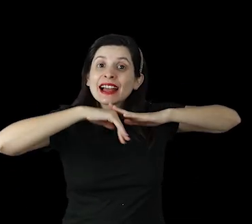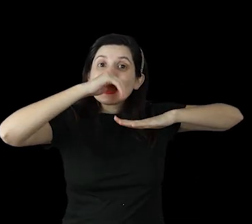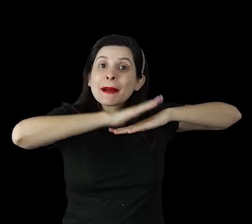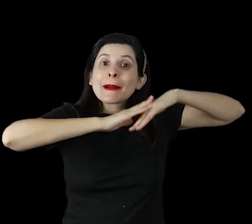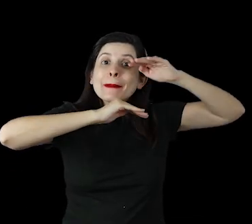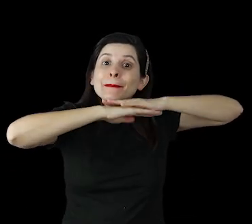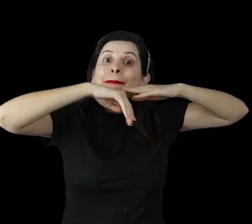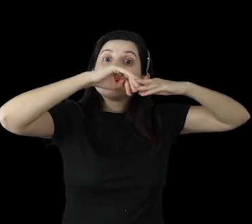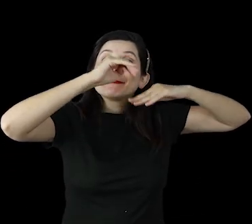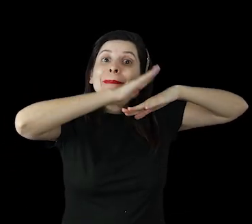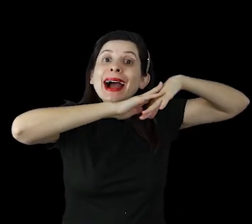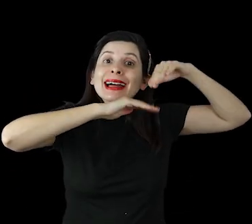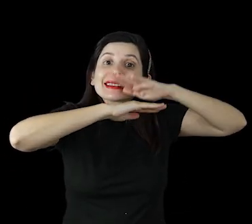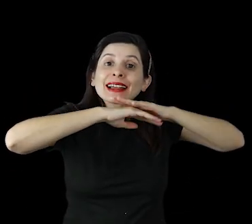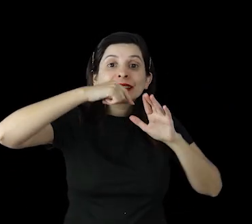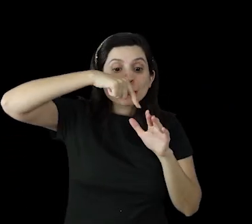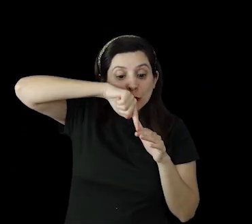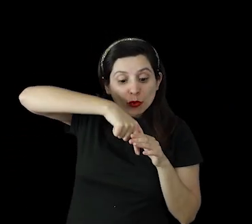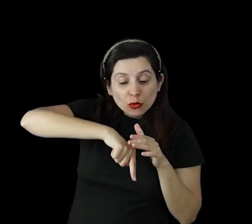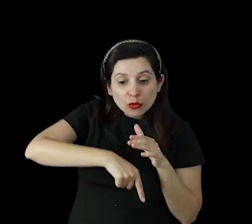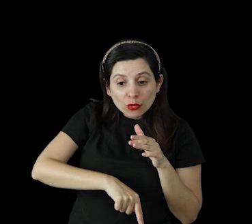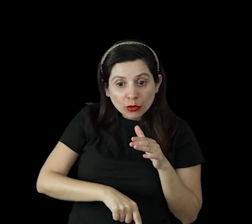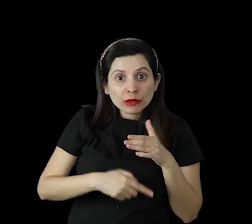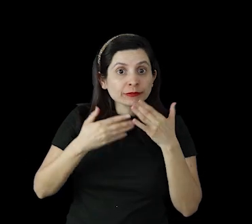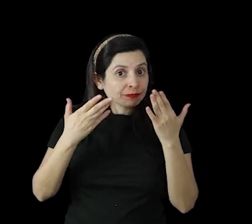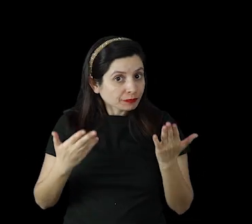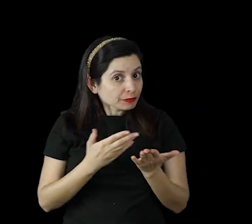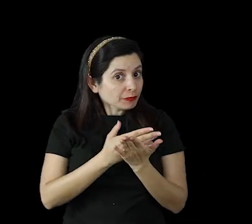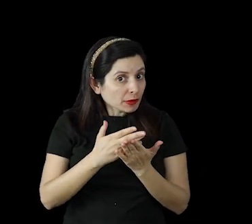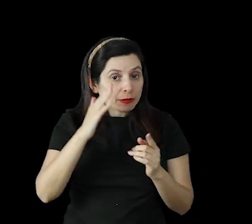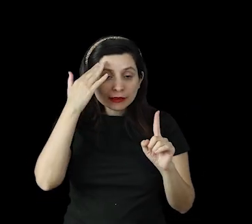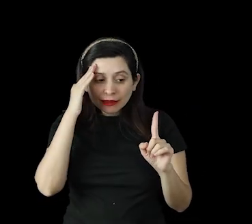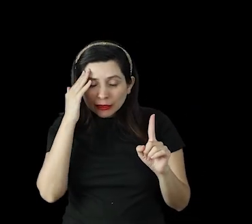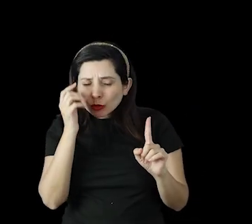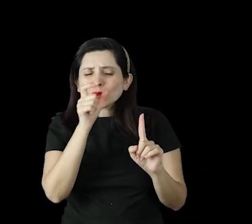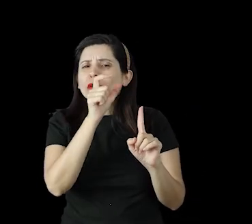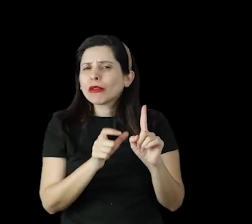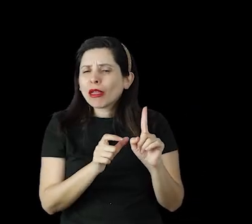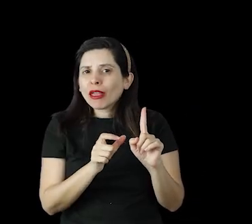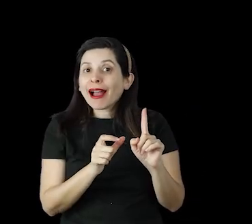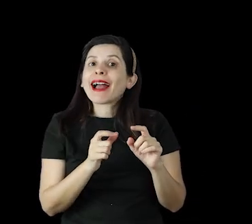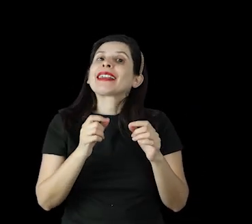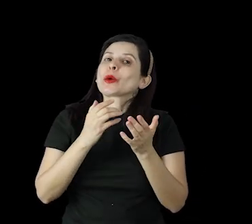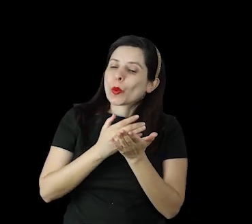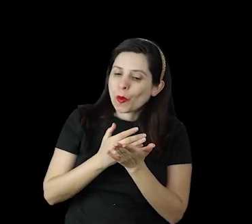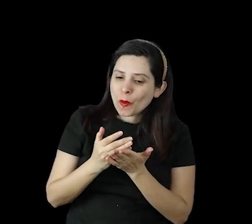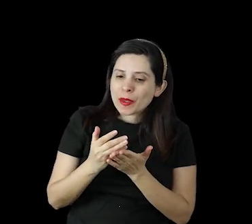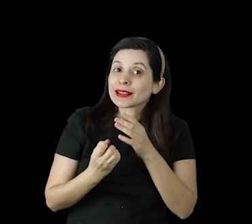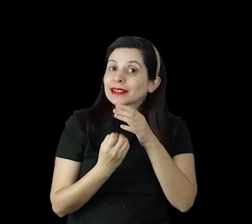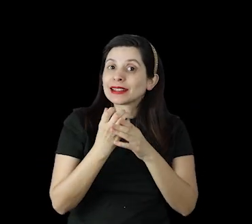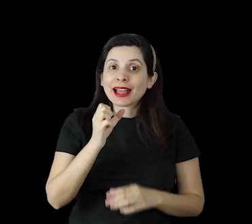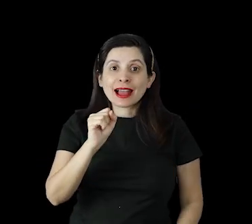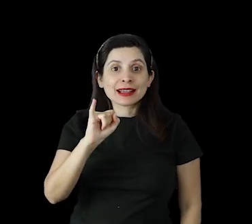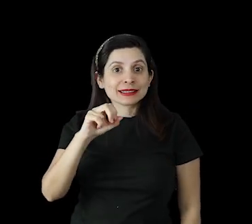vai ver, a gente vai entender o que que a gente quer daquela pessoa. Então a gente vai começar criando uma síntese, né? Alguém levantou a mão,